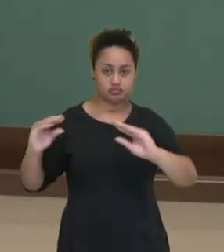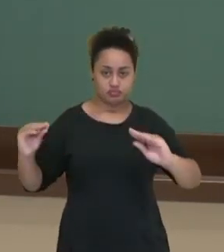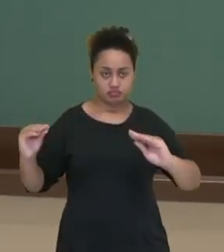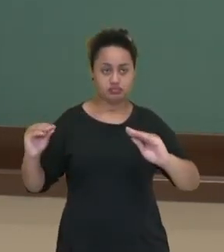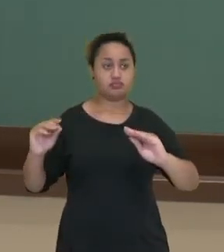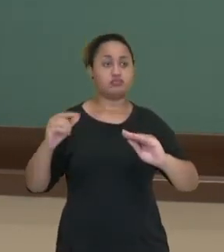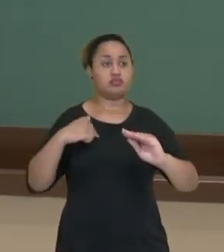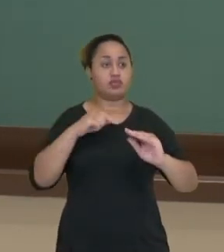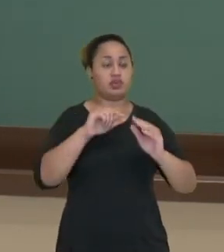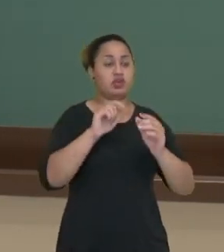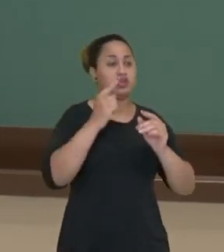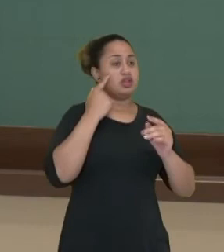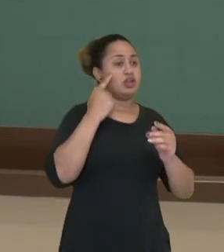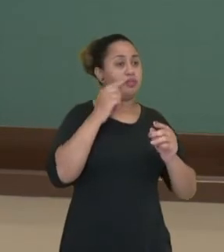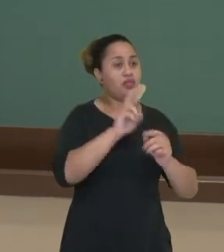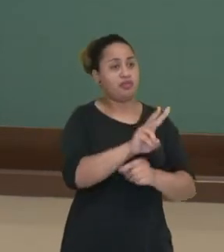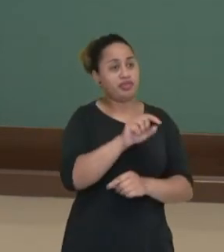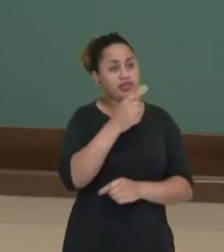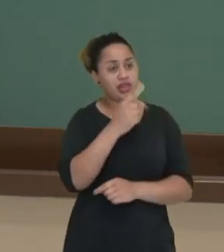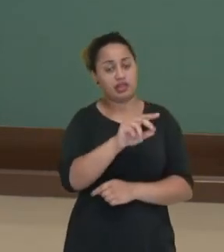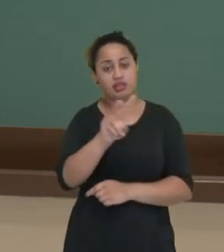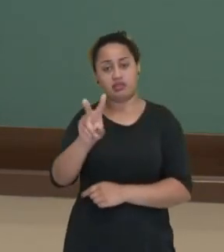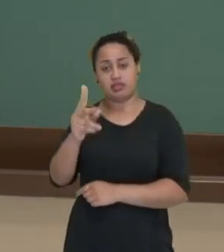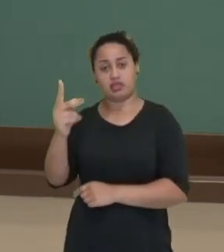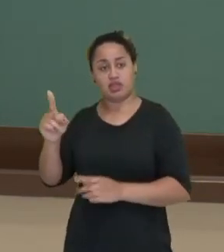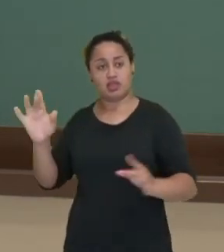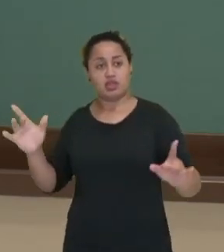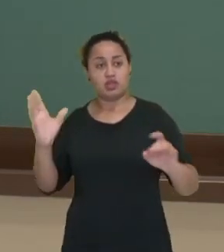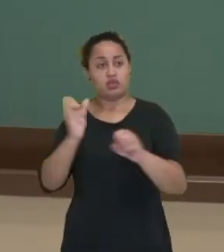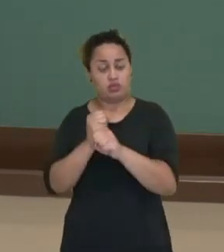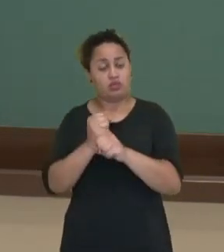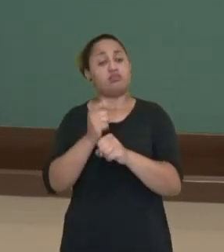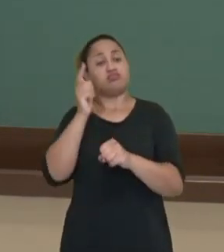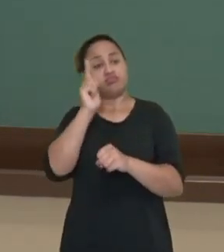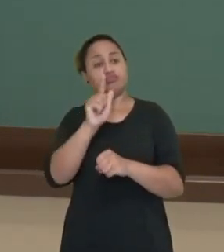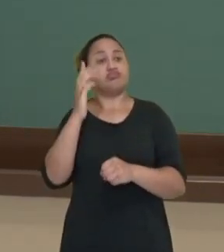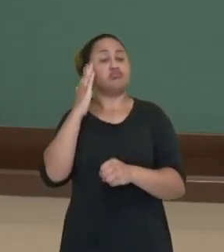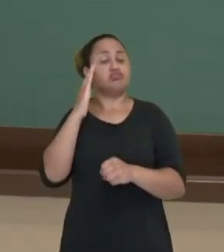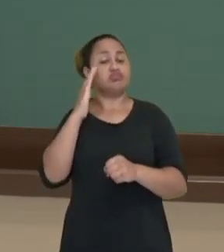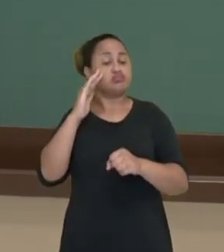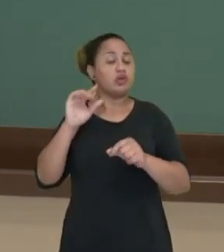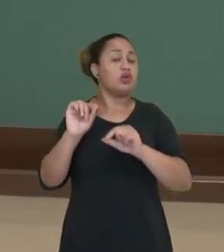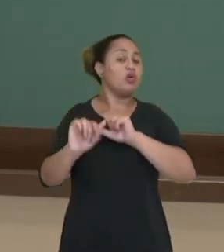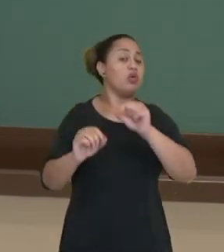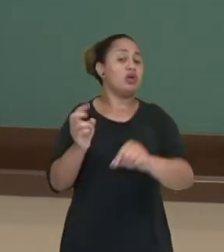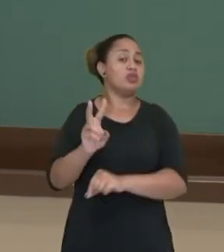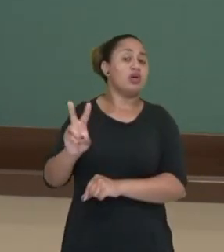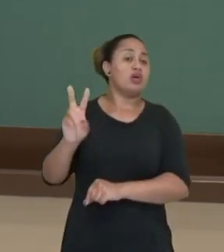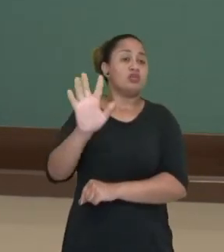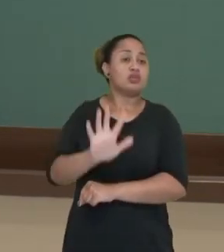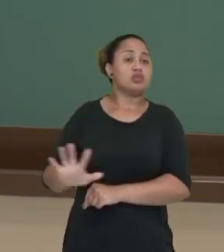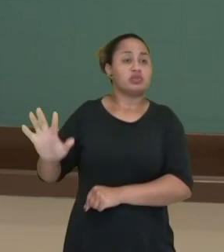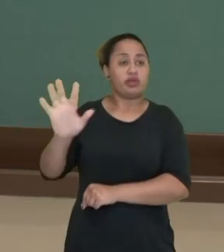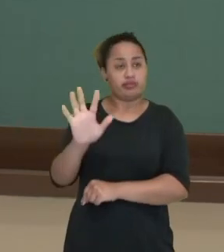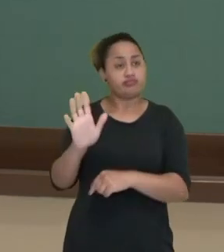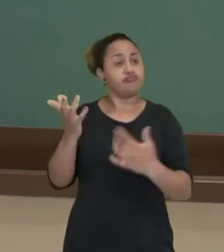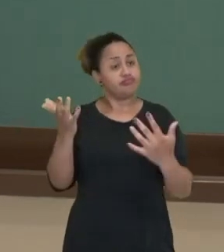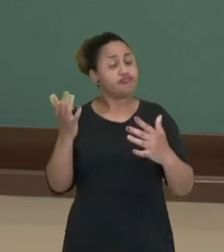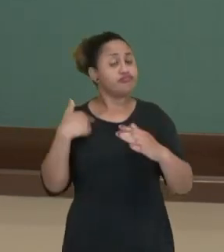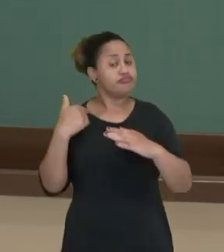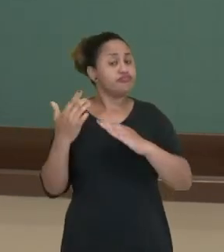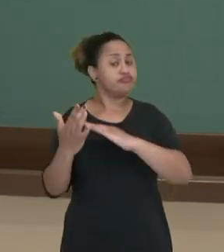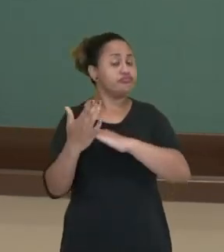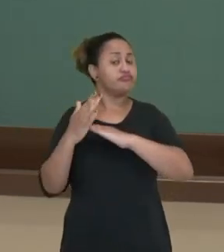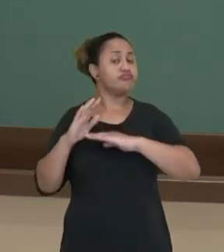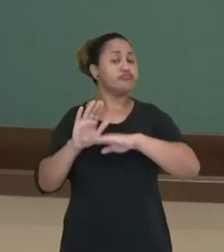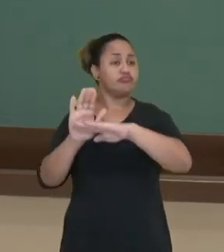volume desse e o volume desse somado, a gente vai ter, portanto, o volume daquele ali, que às vezes facilita para a gente